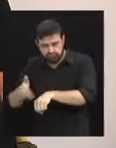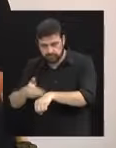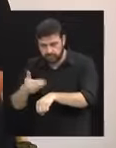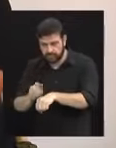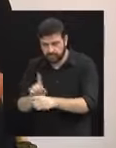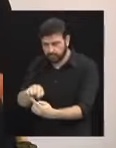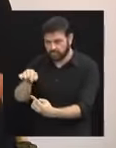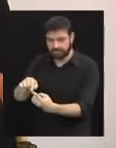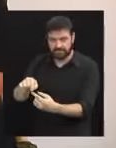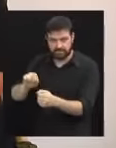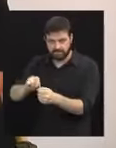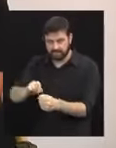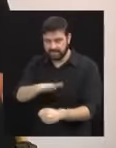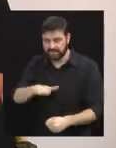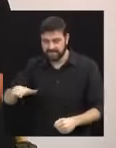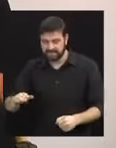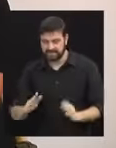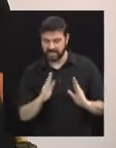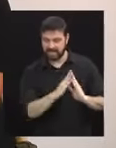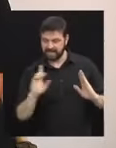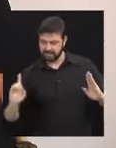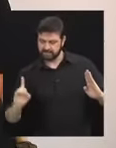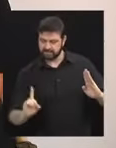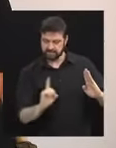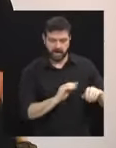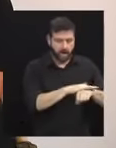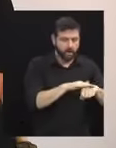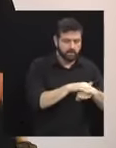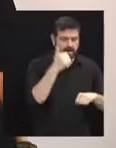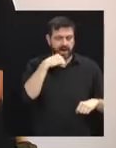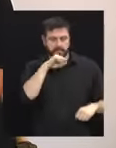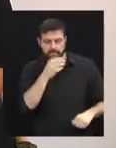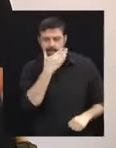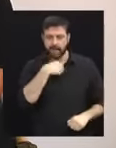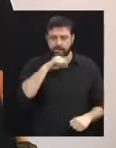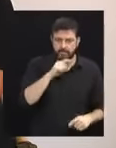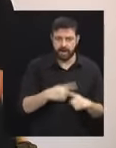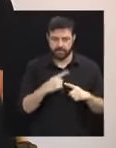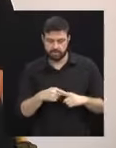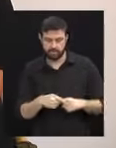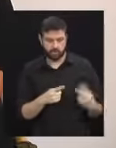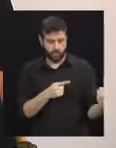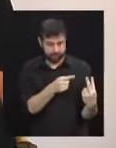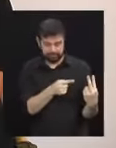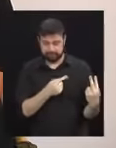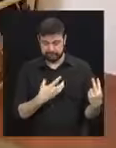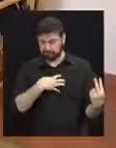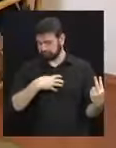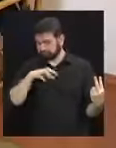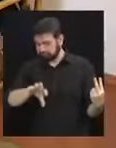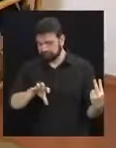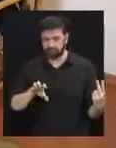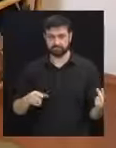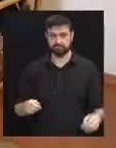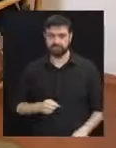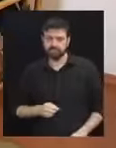elas levem esse assunto para dentro de casa, né? Porque às vezes o pai não tem a sensibilidade, mas ele ouvindo a